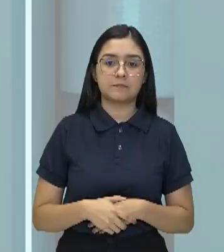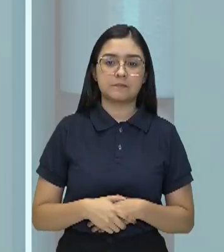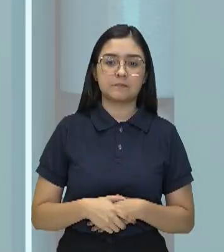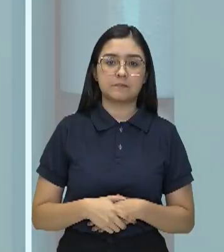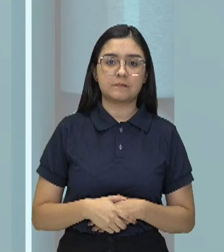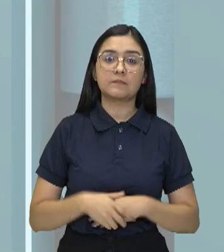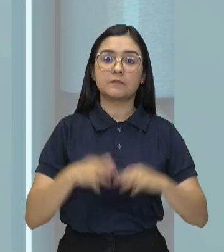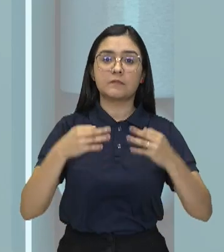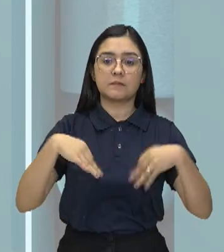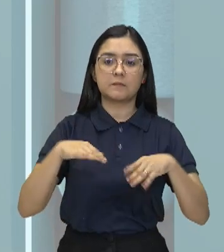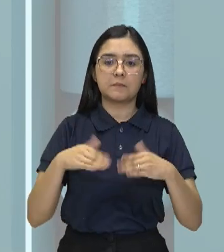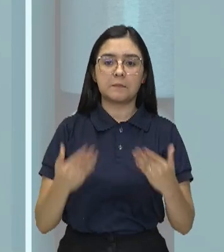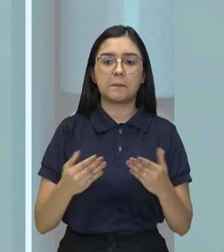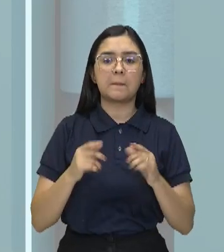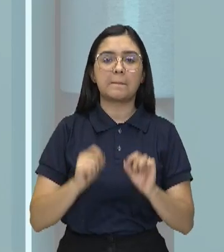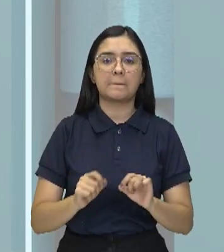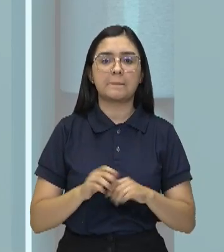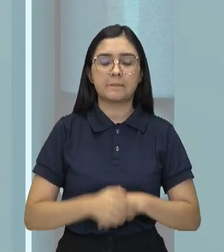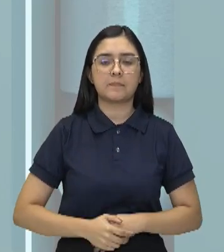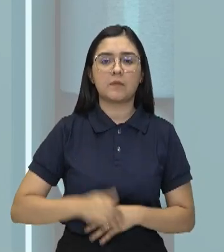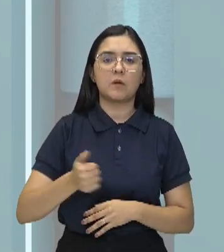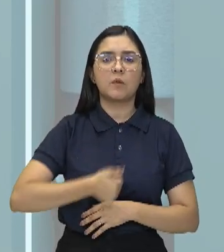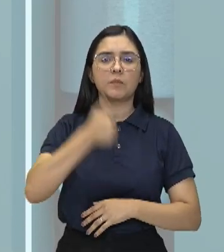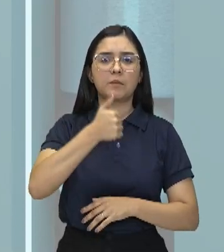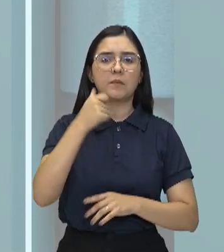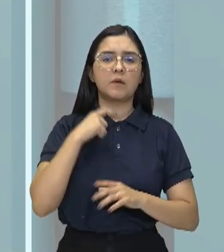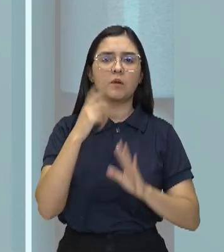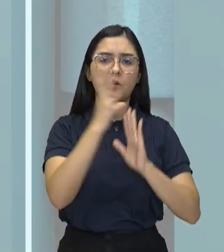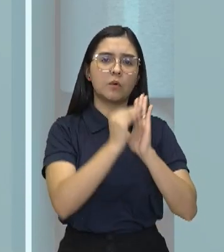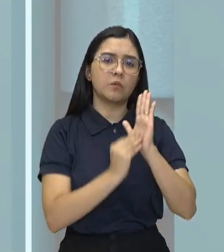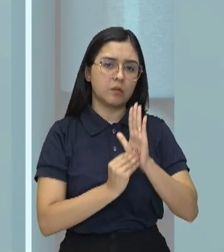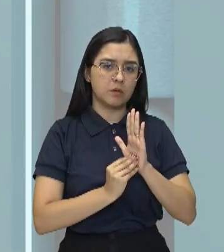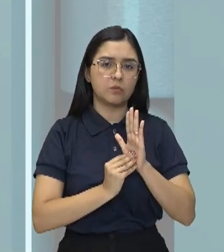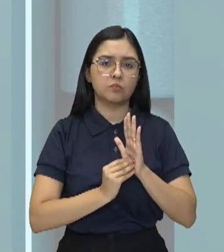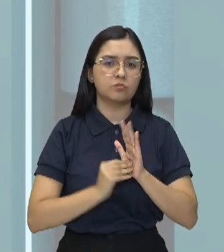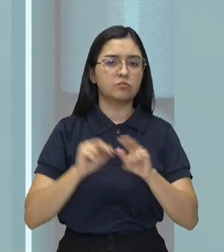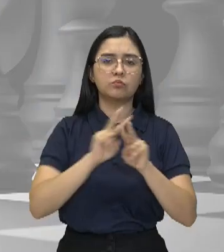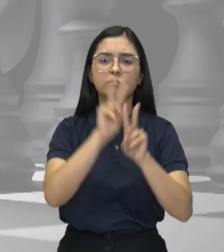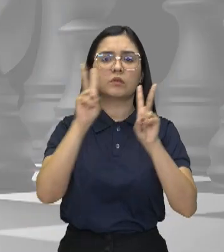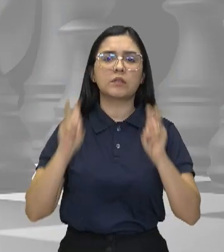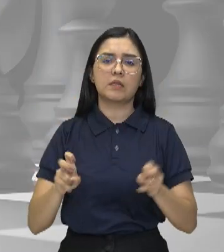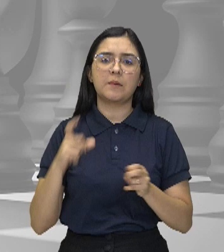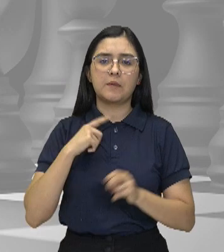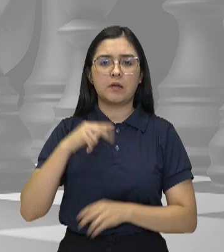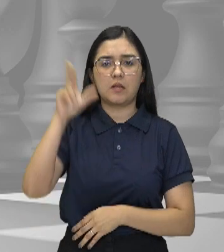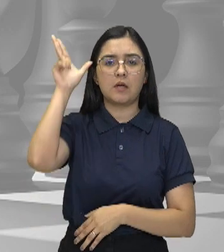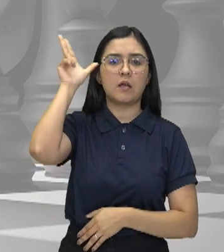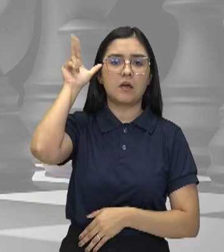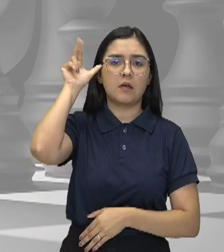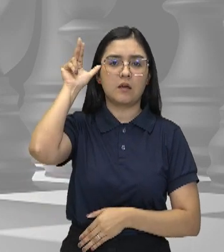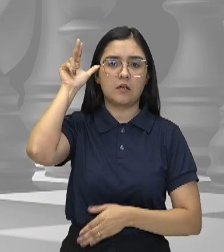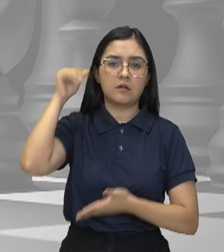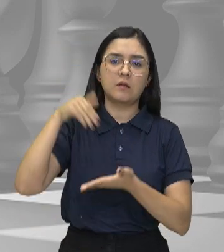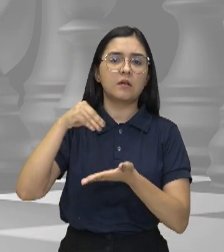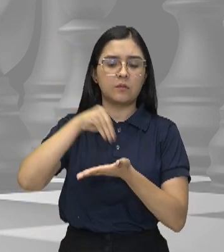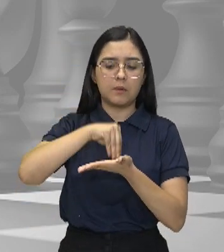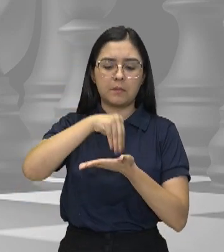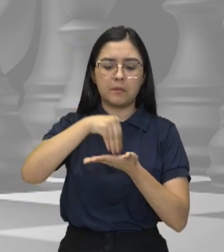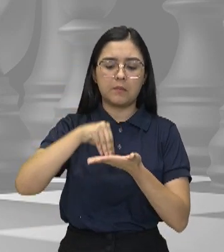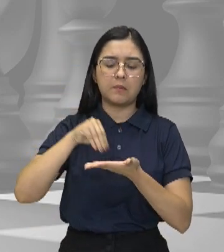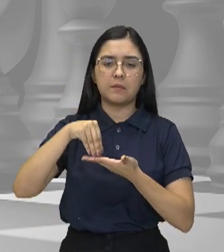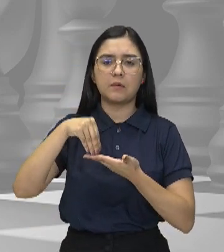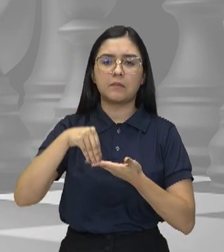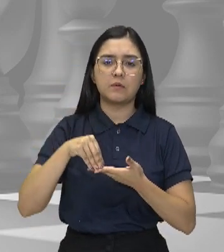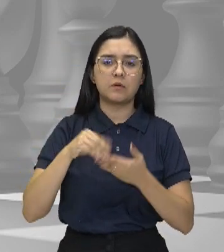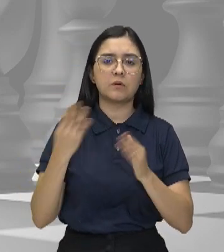Muito bem, gente. Então, o primeiro conteúdo que nós vamos revisar aqui vai ser sobre o xadrez. Qual o conceito de xadrez? O xadrez é